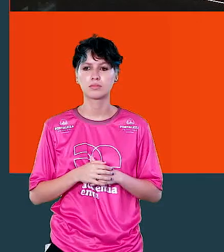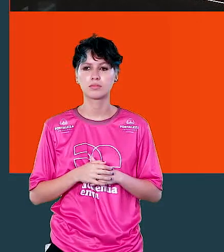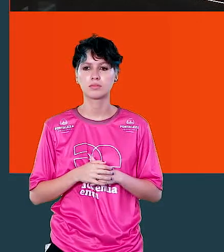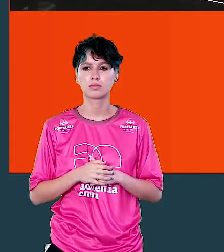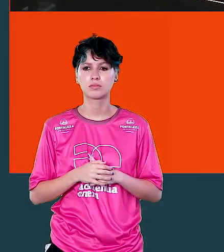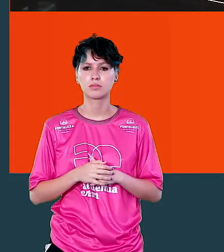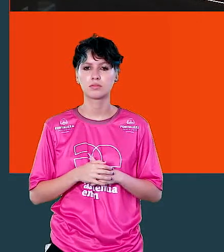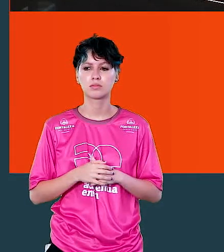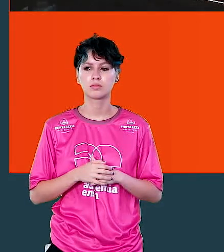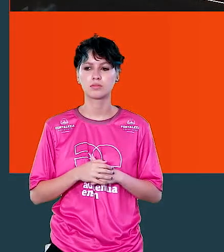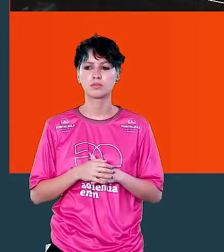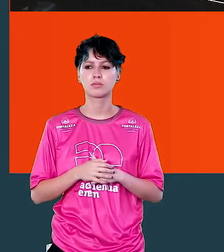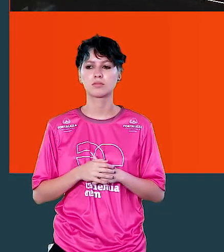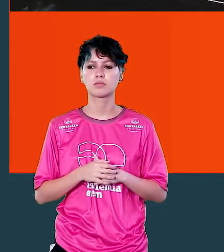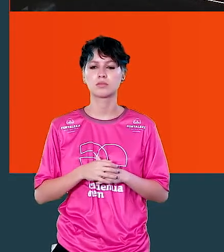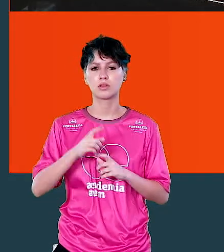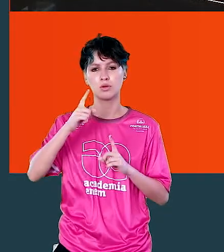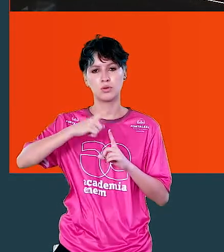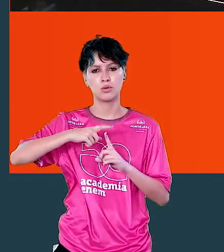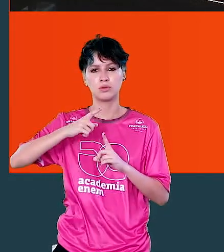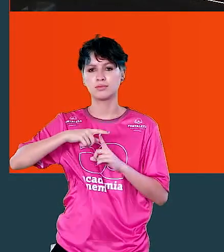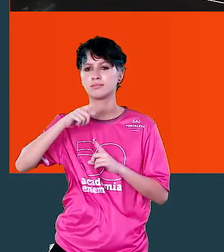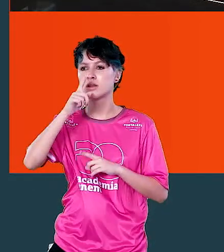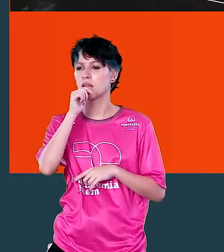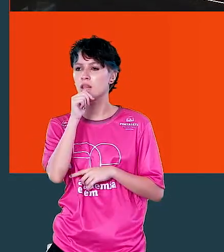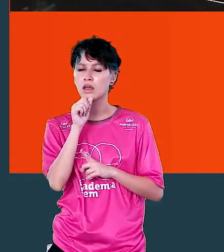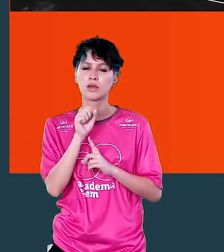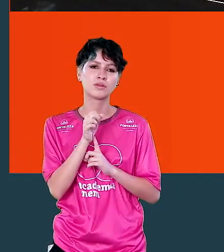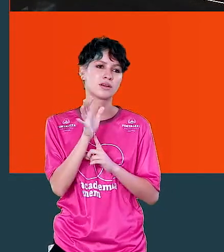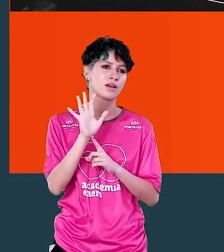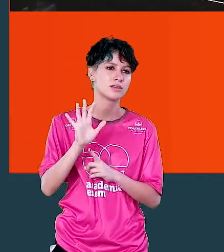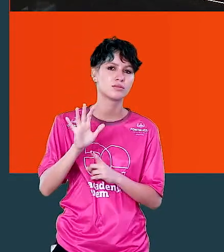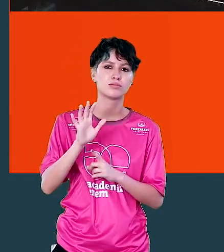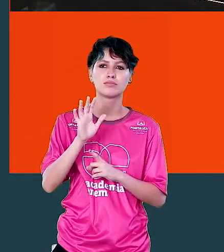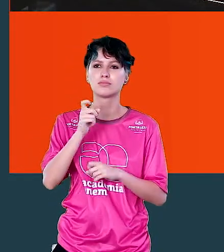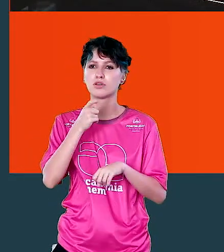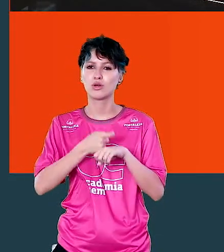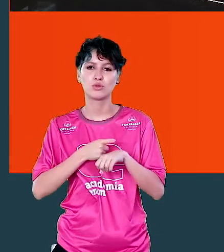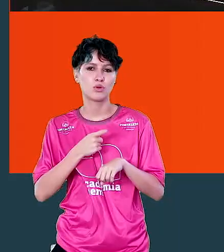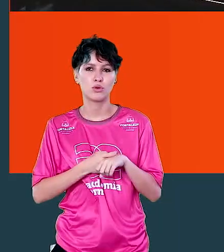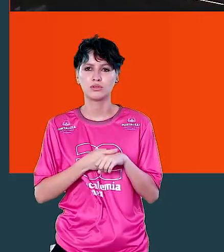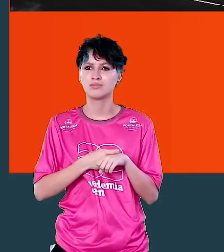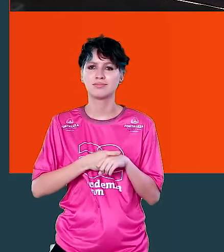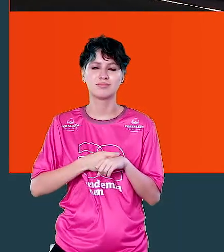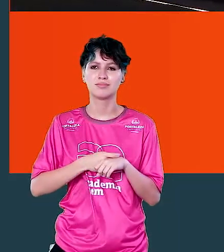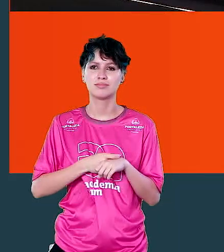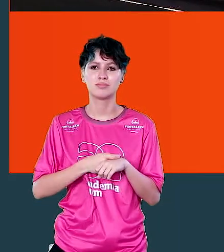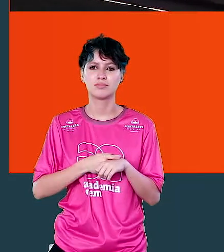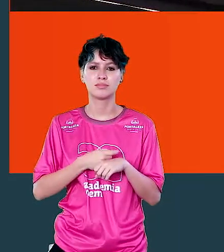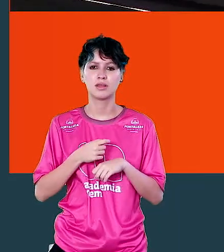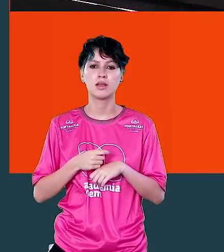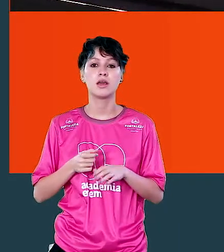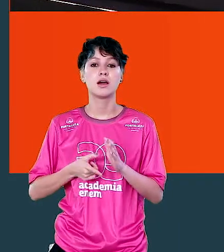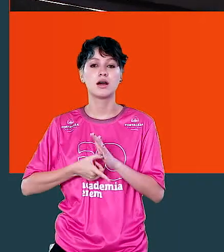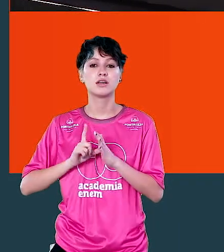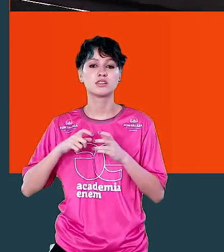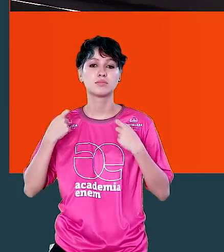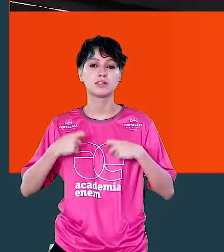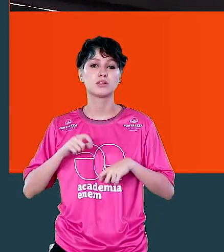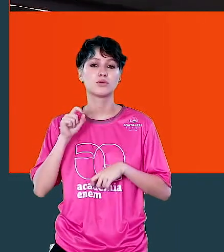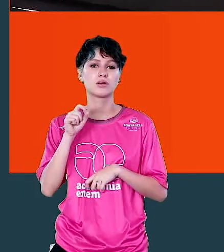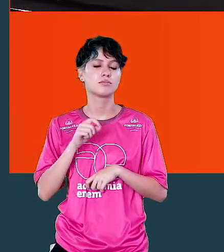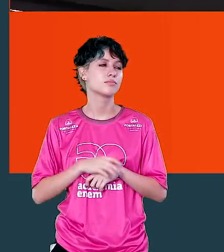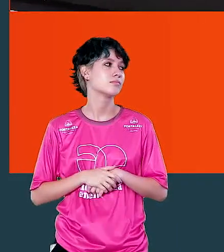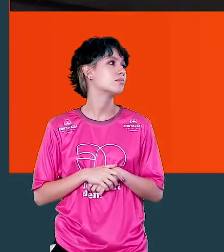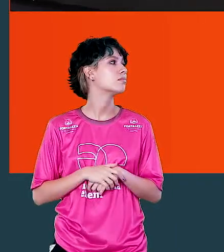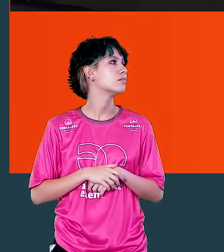sólido, substância no estado líquido, substância no estado gasoso, é tudo definido, galera, por aquilo ali, ó. Olha o